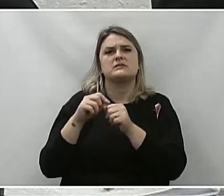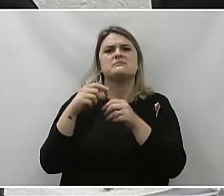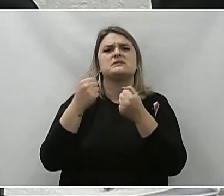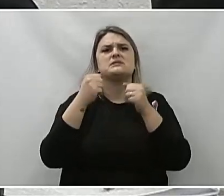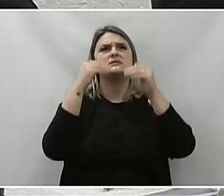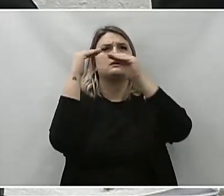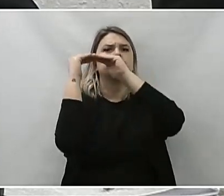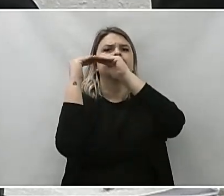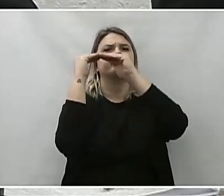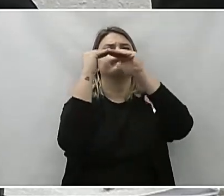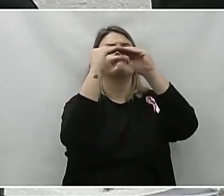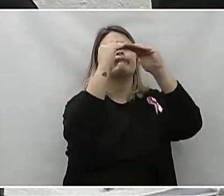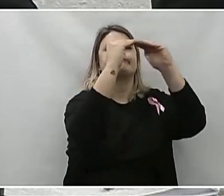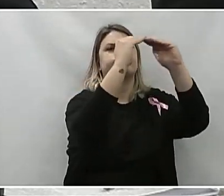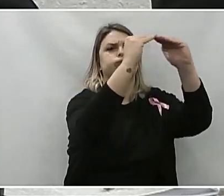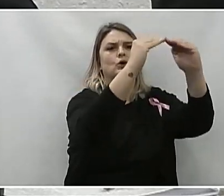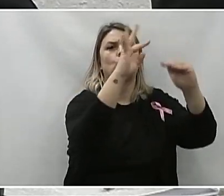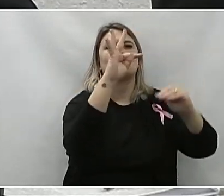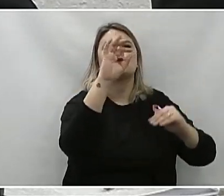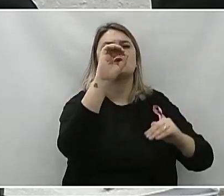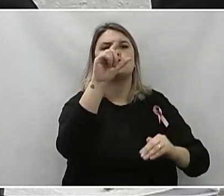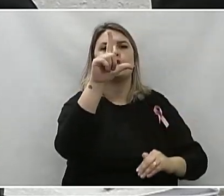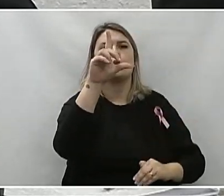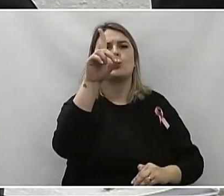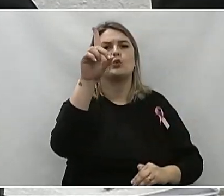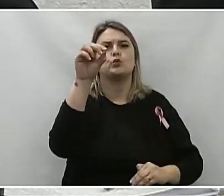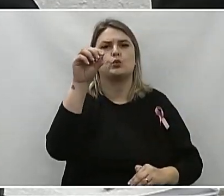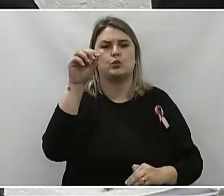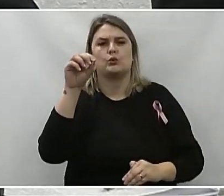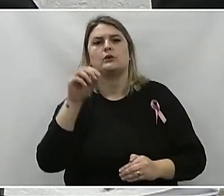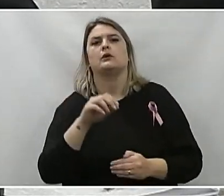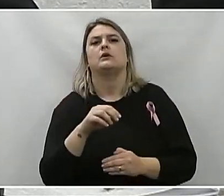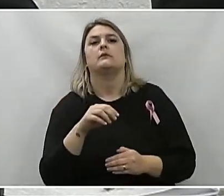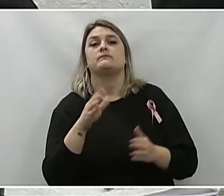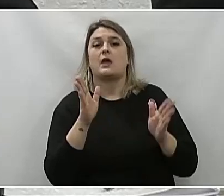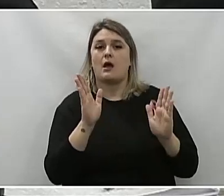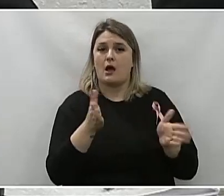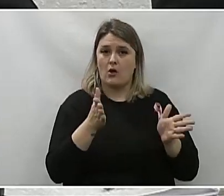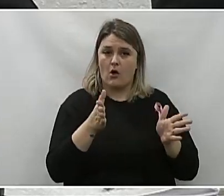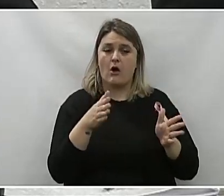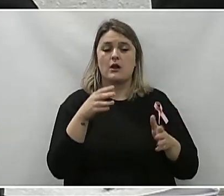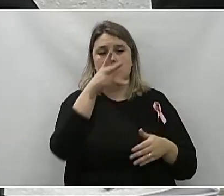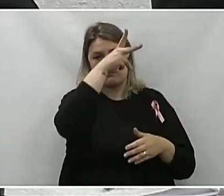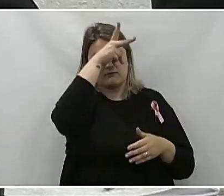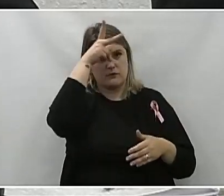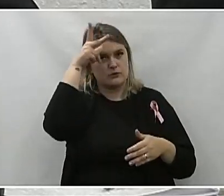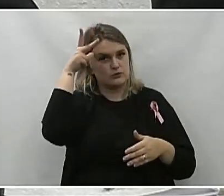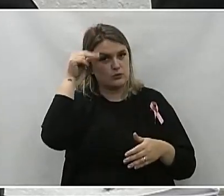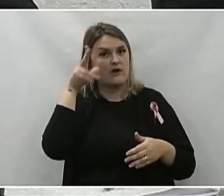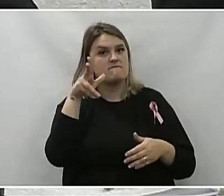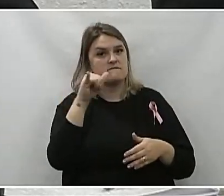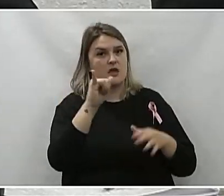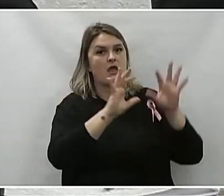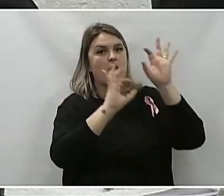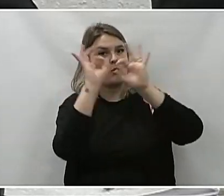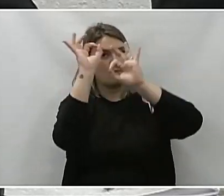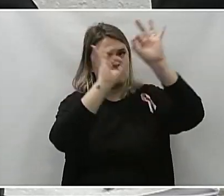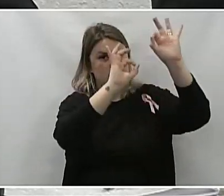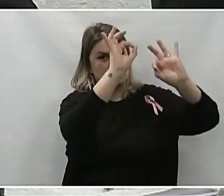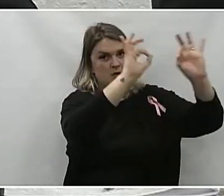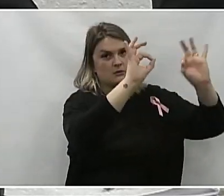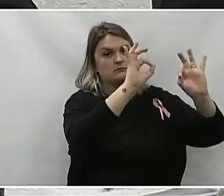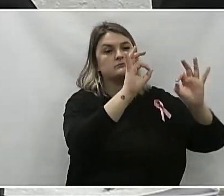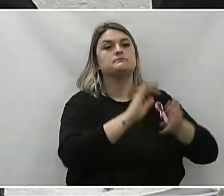do todo que há anos estavam batendo nessa tecla e que não saía e agora nessa administração hoje eu fui lá também